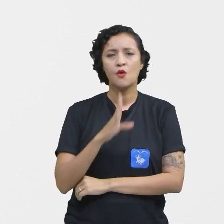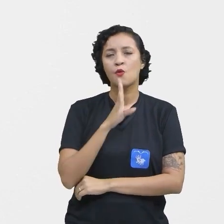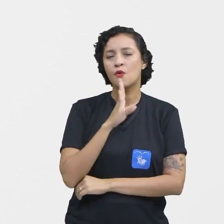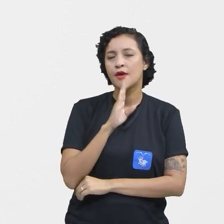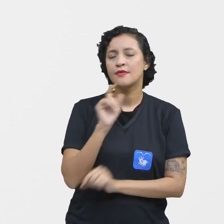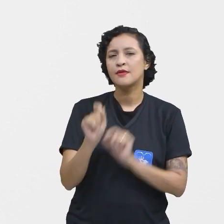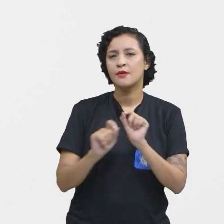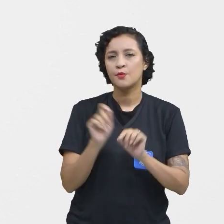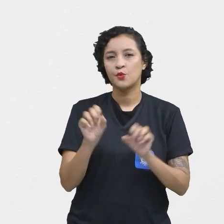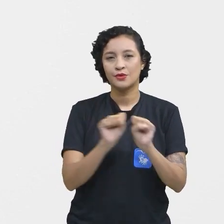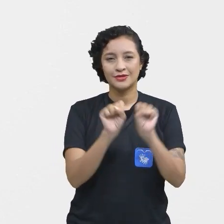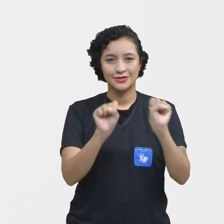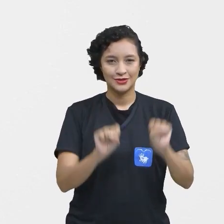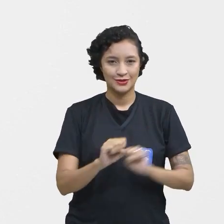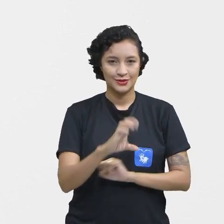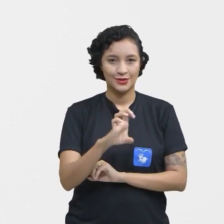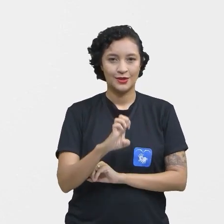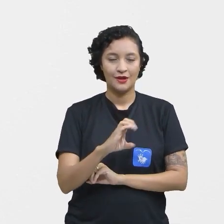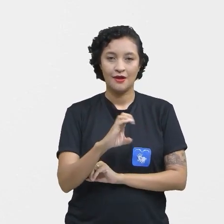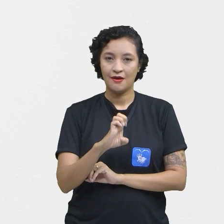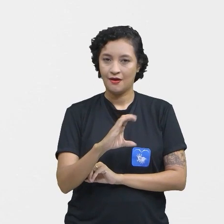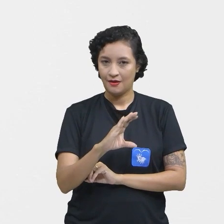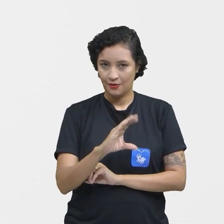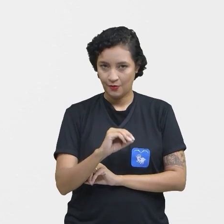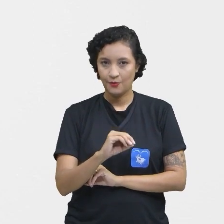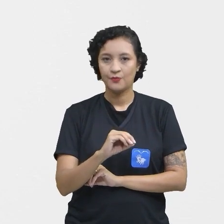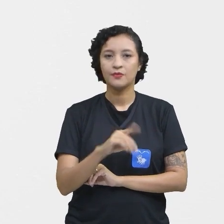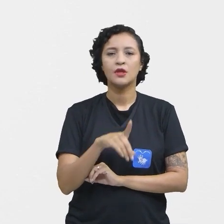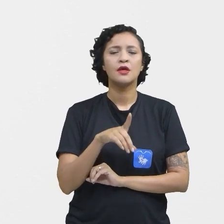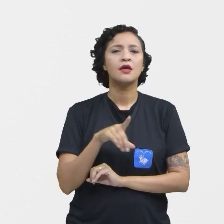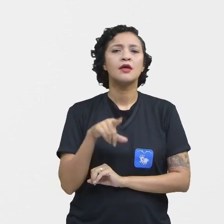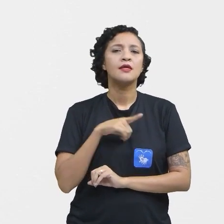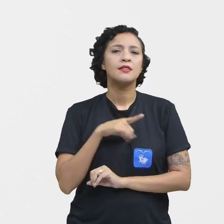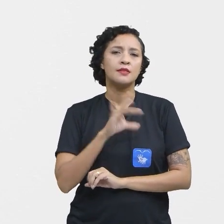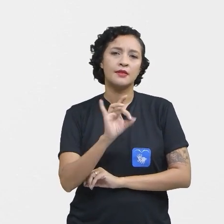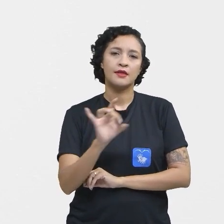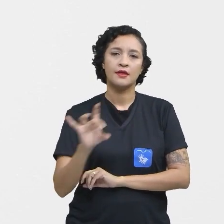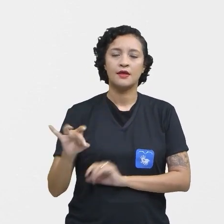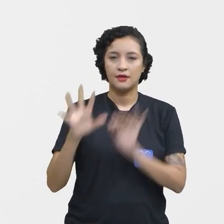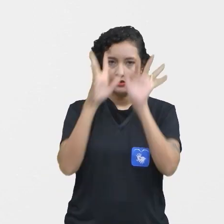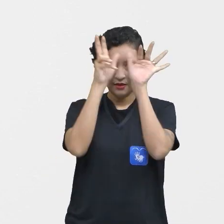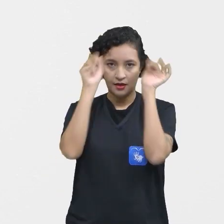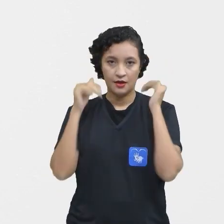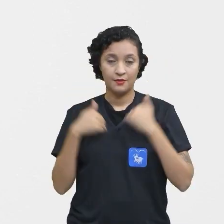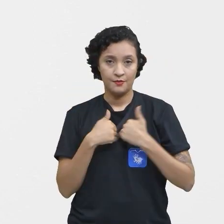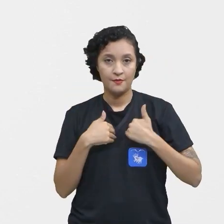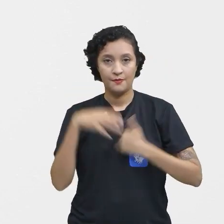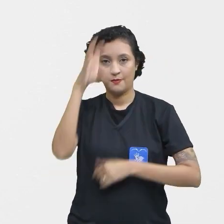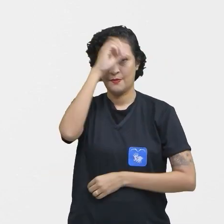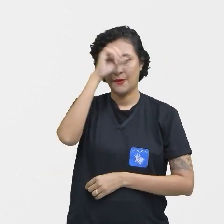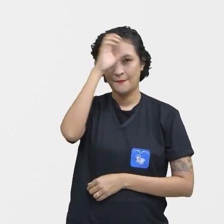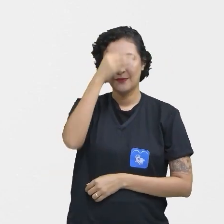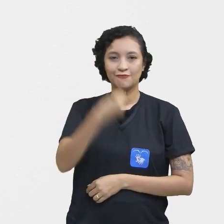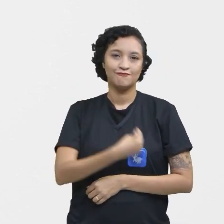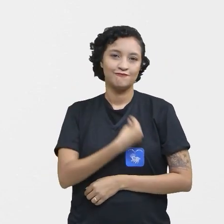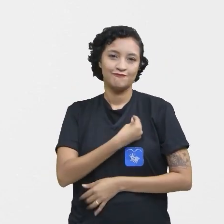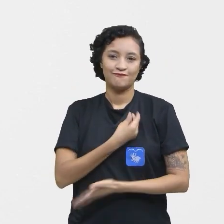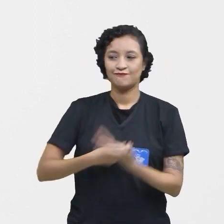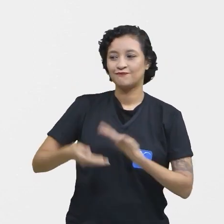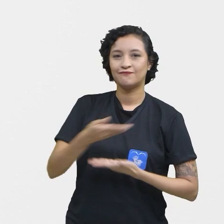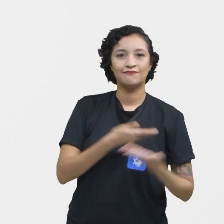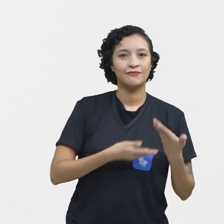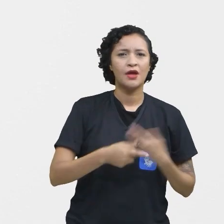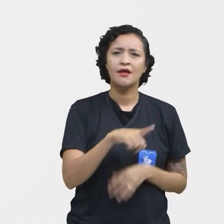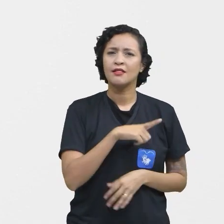como ambientes diversos, onde cada espécie animal aprende a conviver. Então, nós vimos que existem muitos